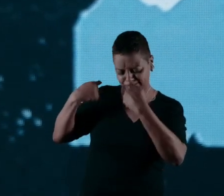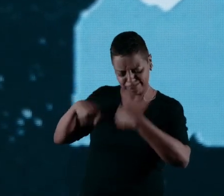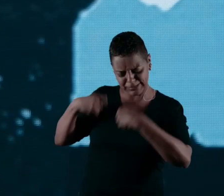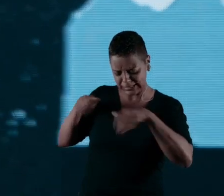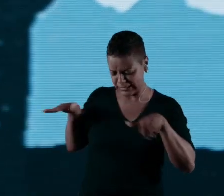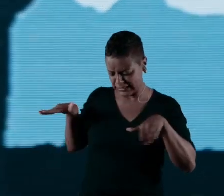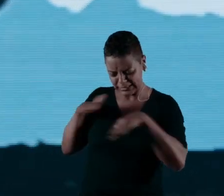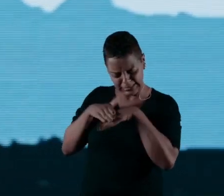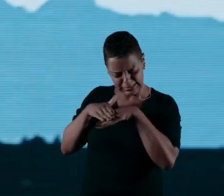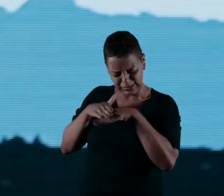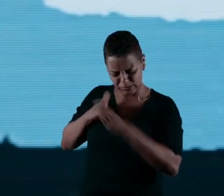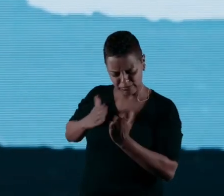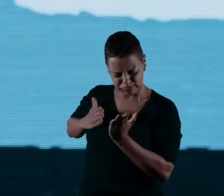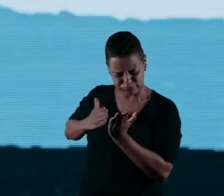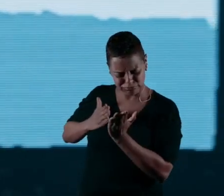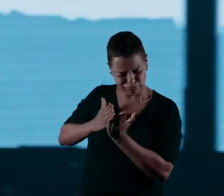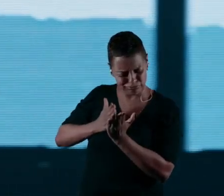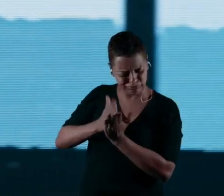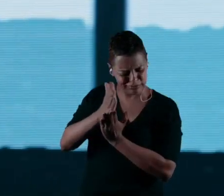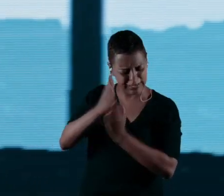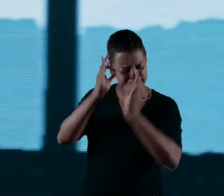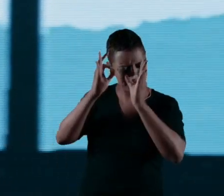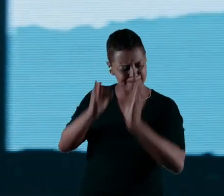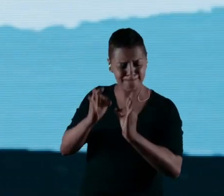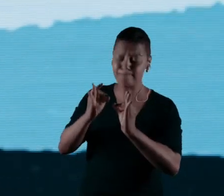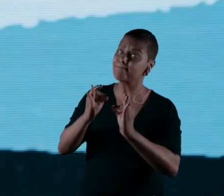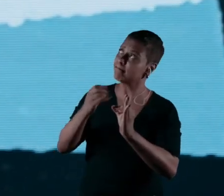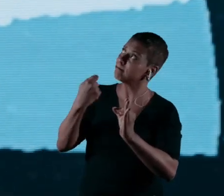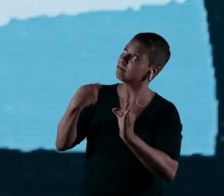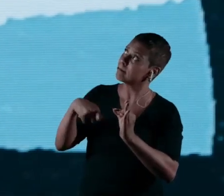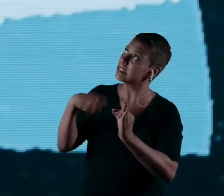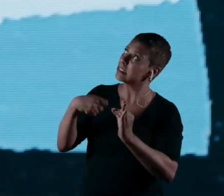nas veredas da justiça.